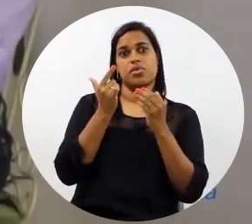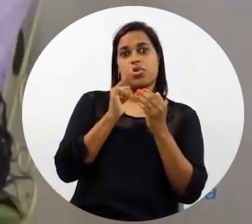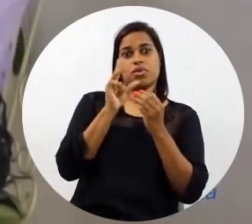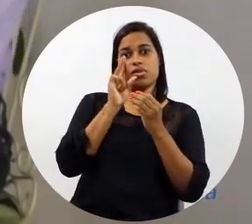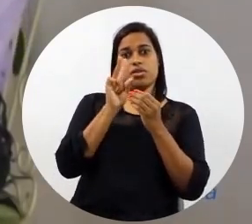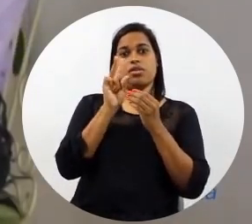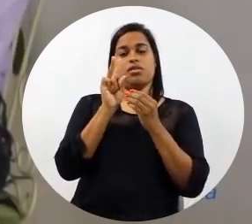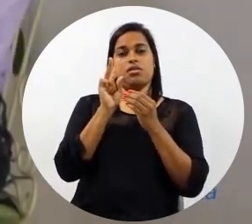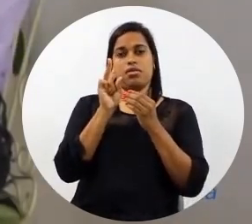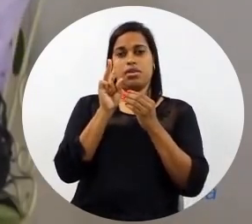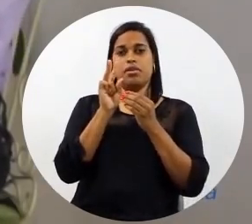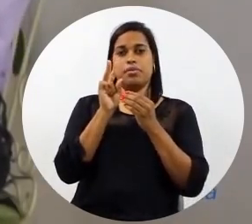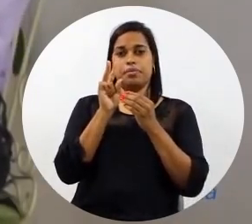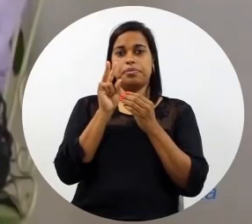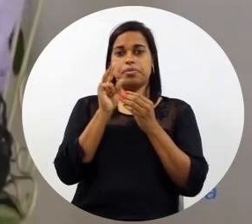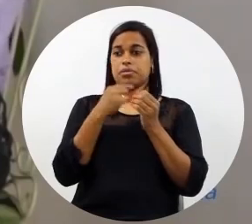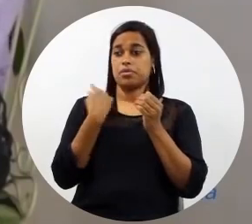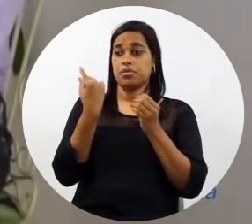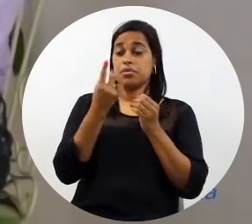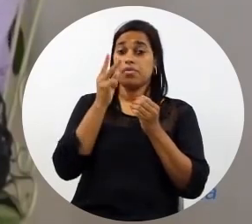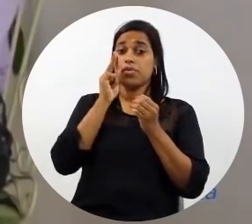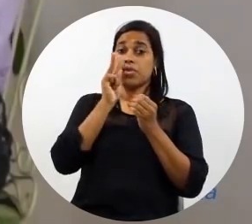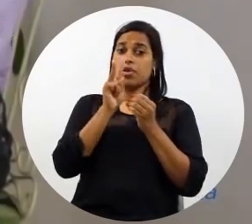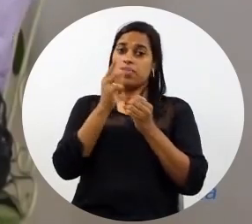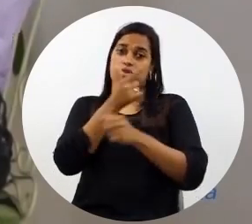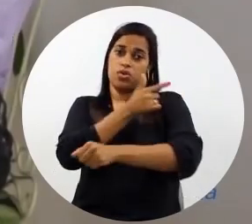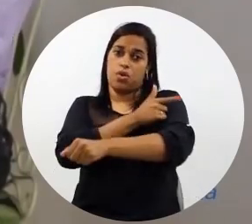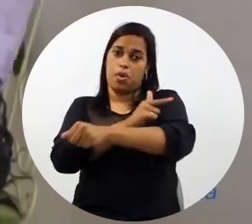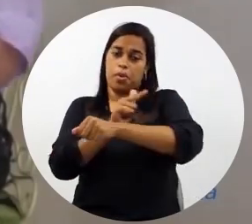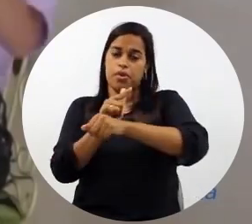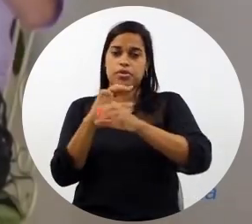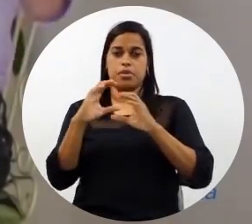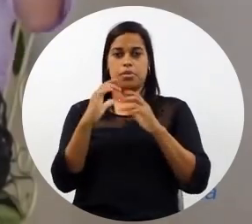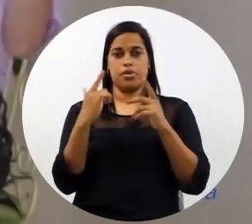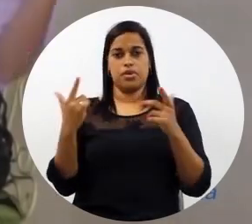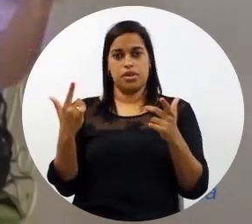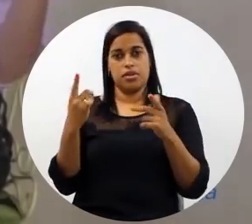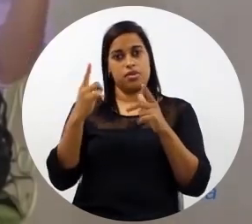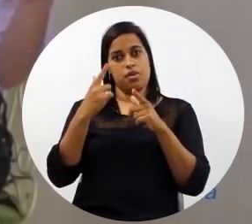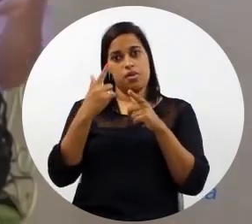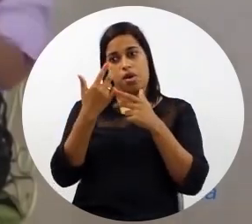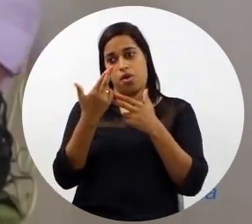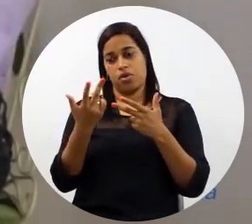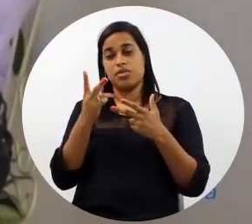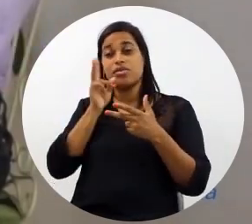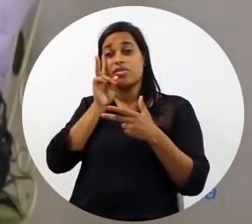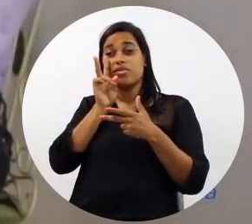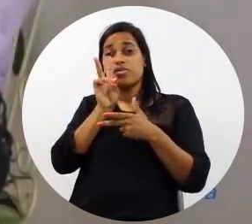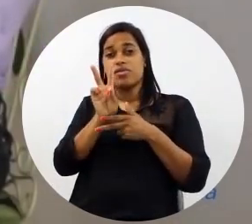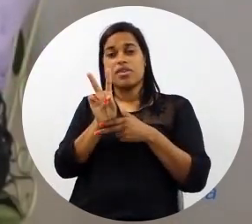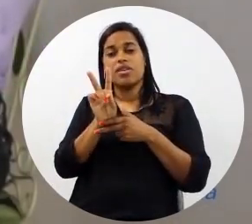ver, porque a gente vê isso através dos comportamentos, né? Numa situação que a gente olha